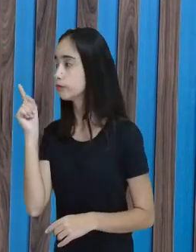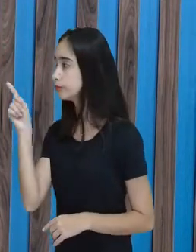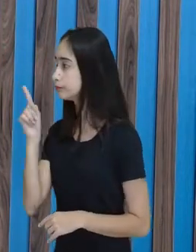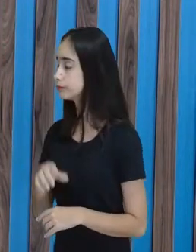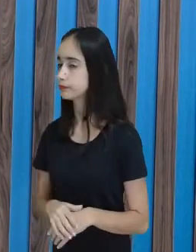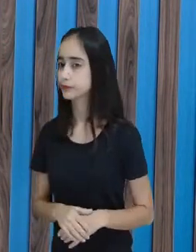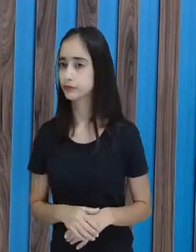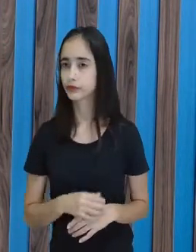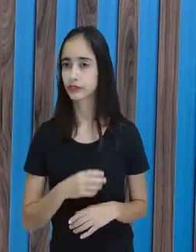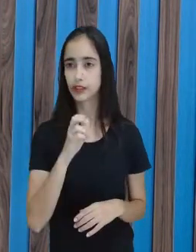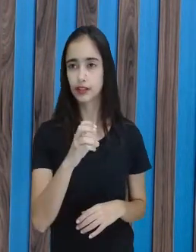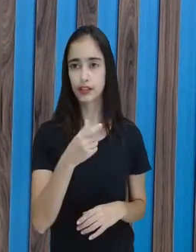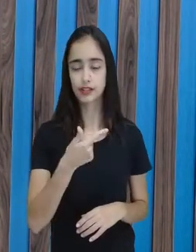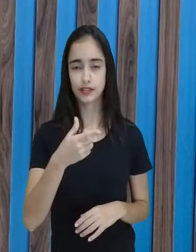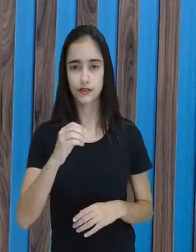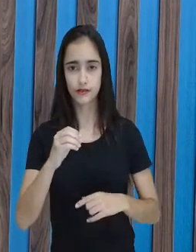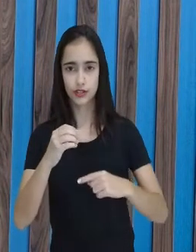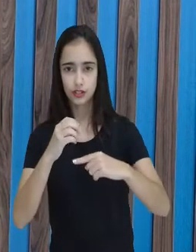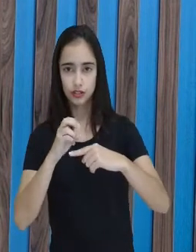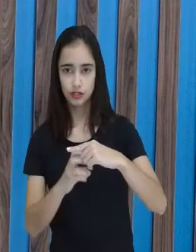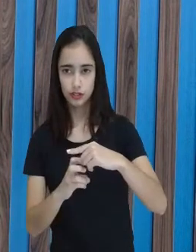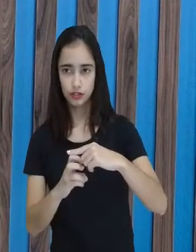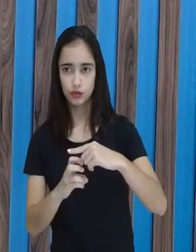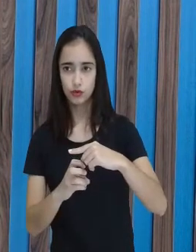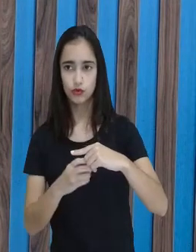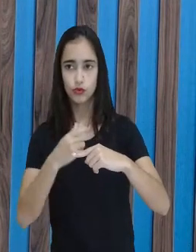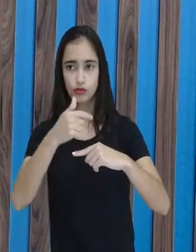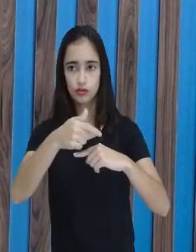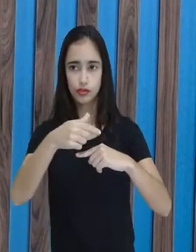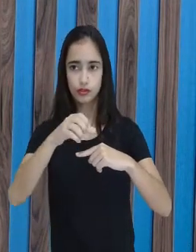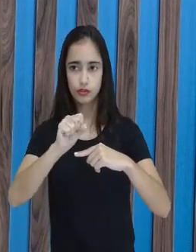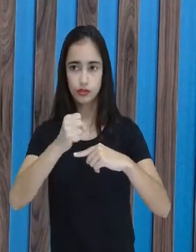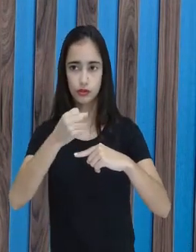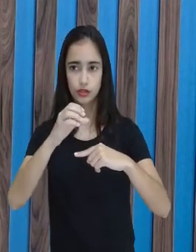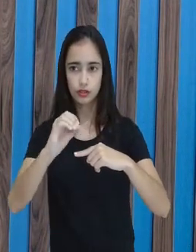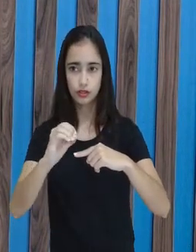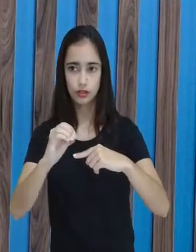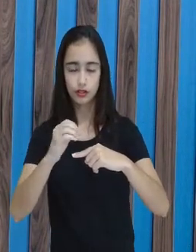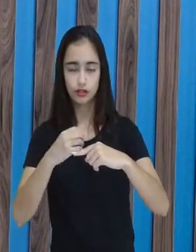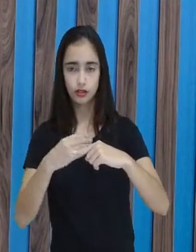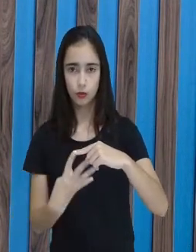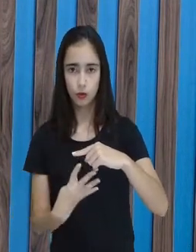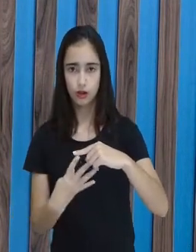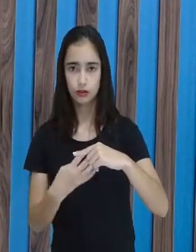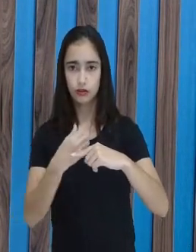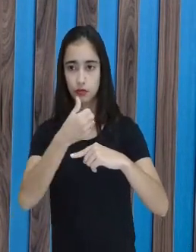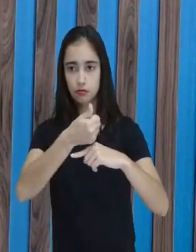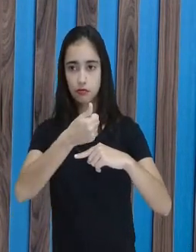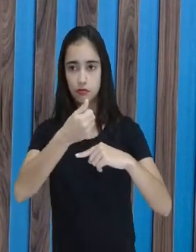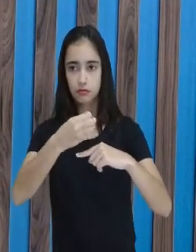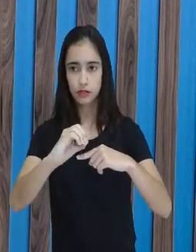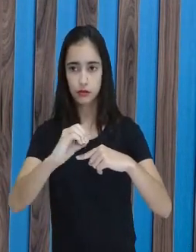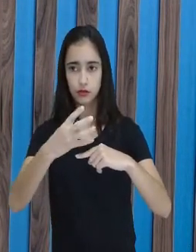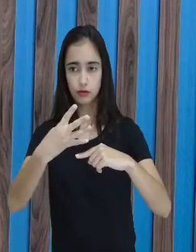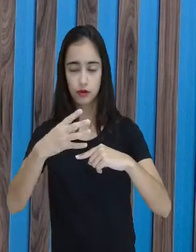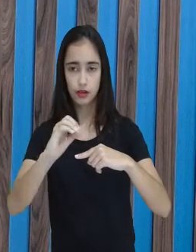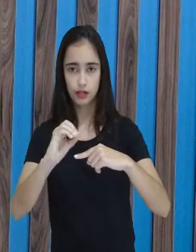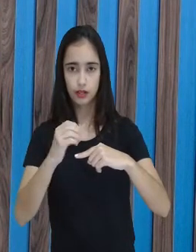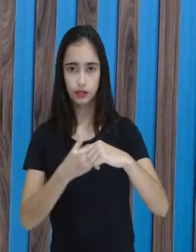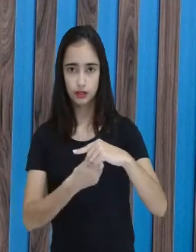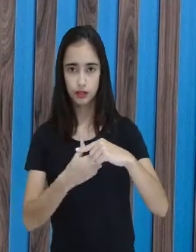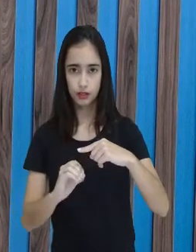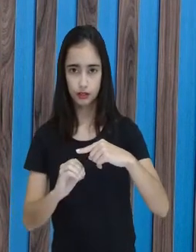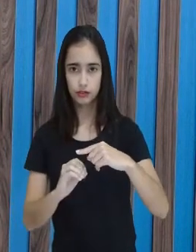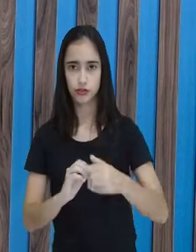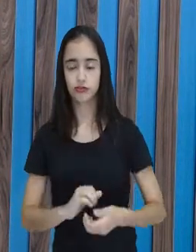sobre 5, 780 sobre 4 e 1040 sobre